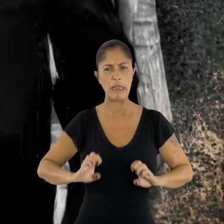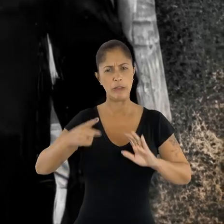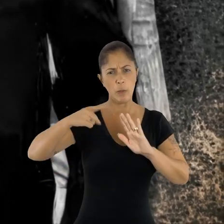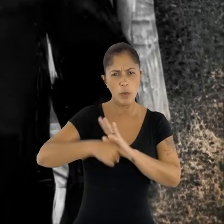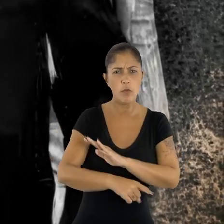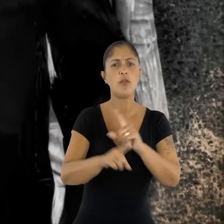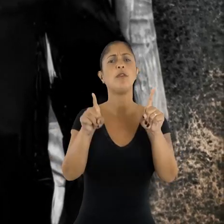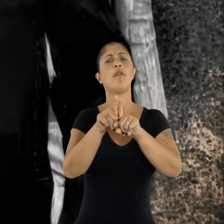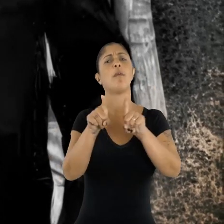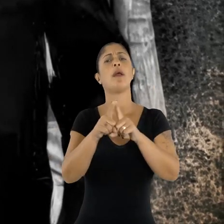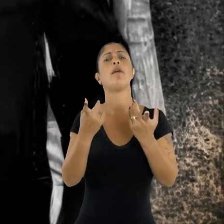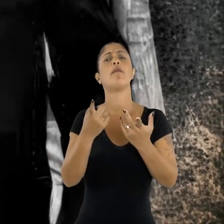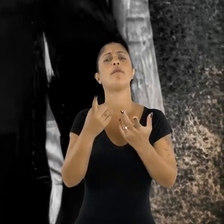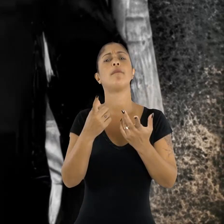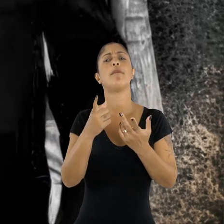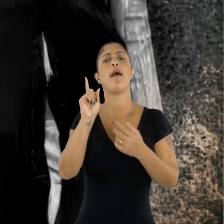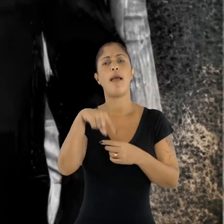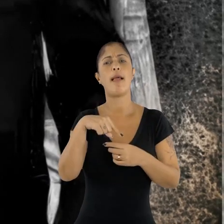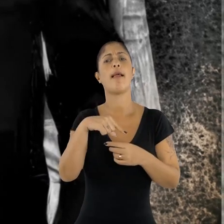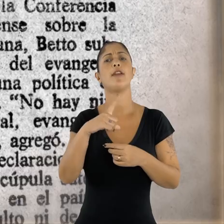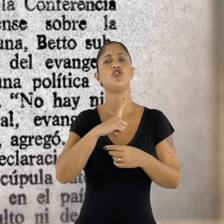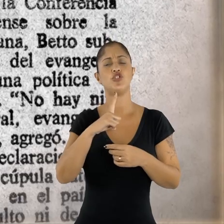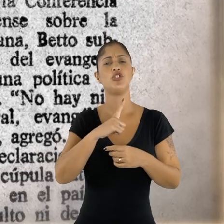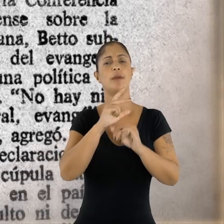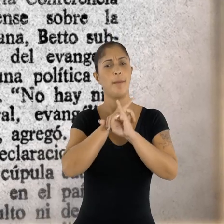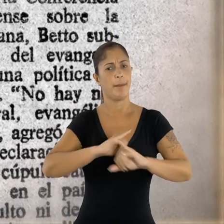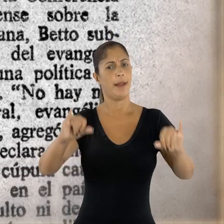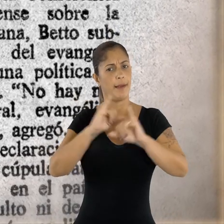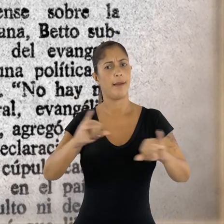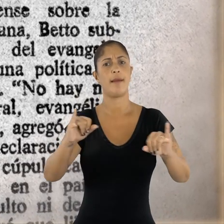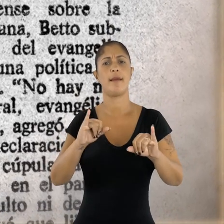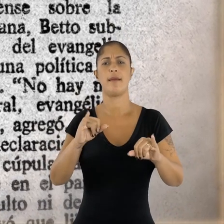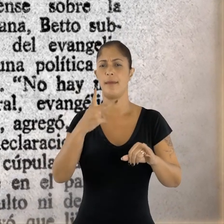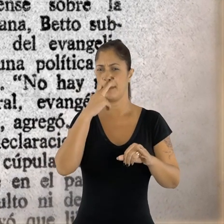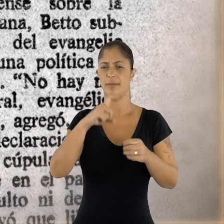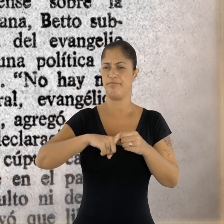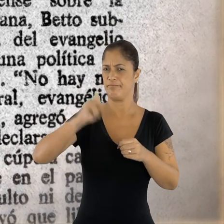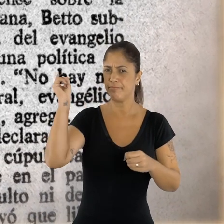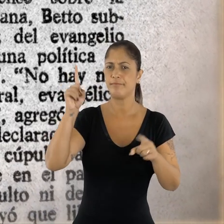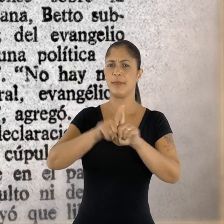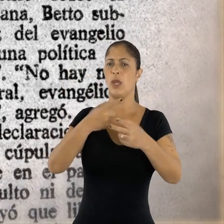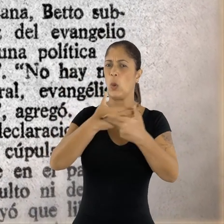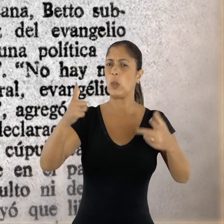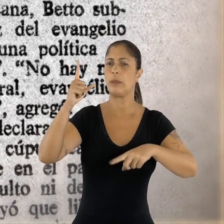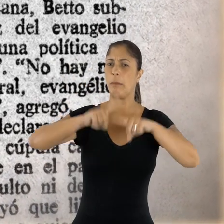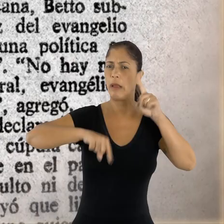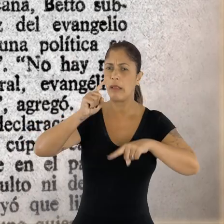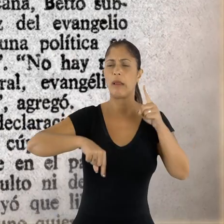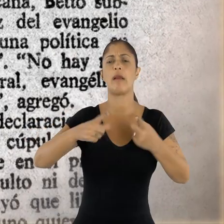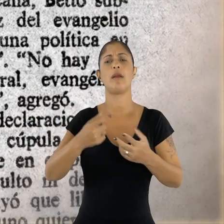viu éticas rupturas éticas profundas profundas entre entre o sandinismo o que havia sandinismo que havia pregado, o o desapego às coisas a las